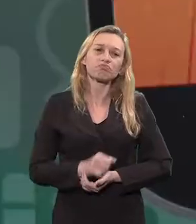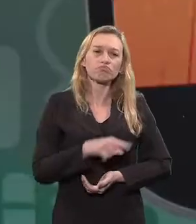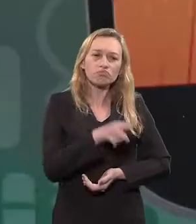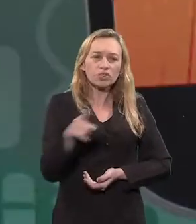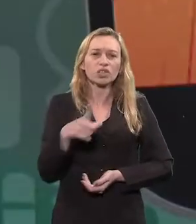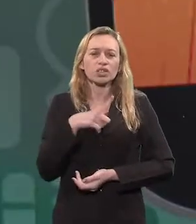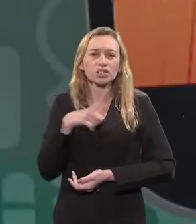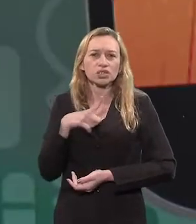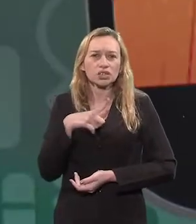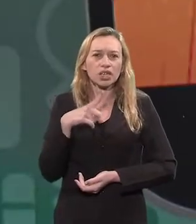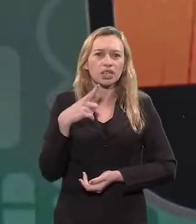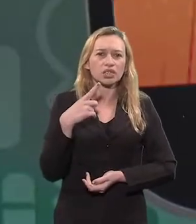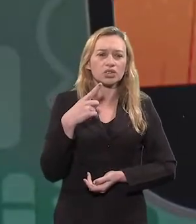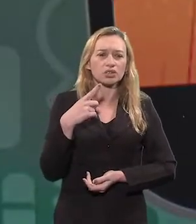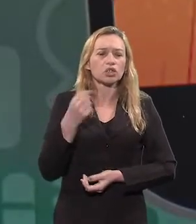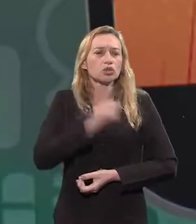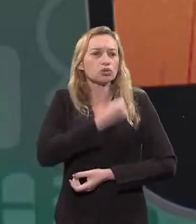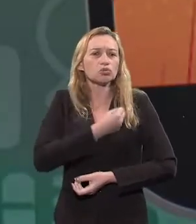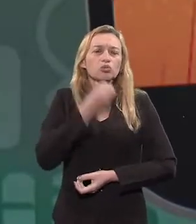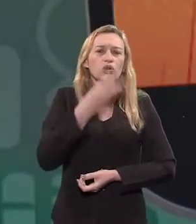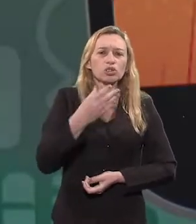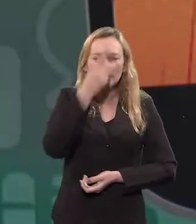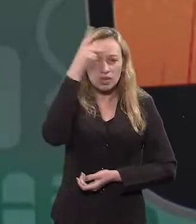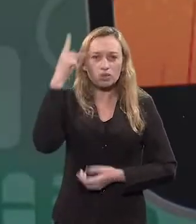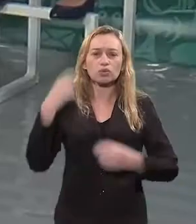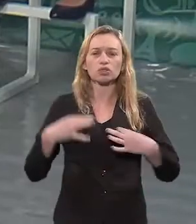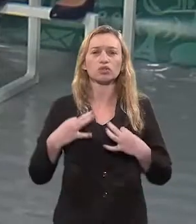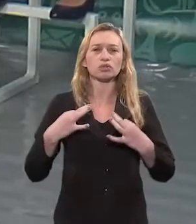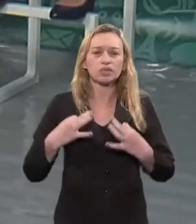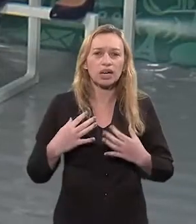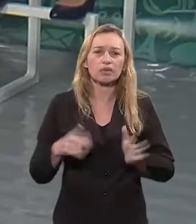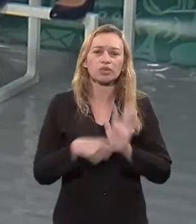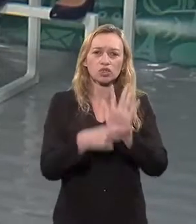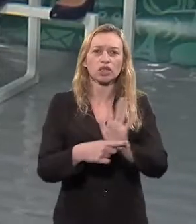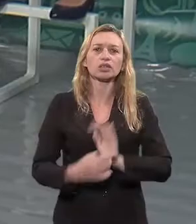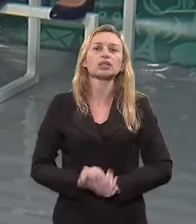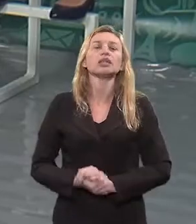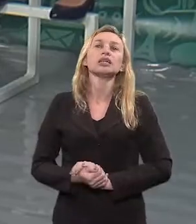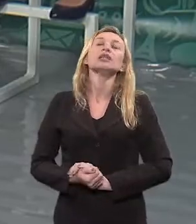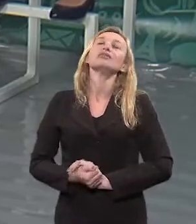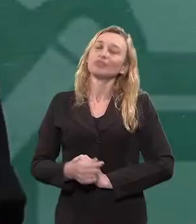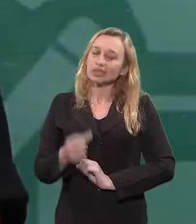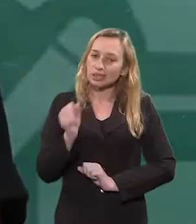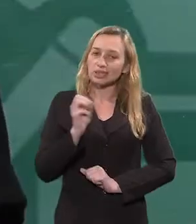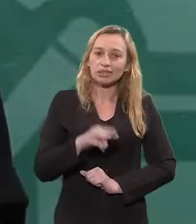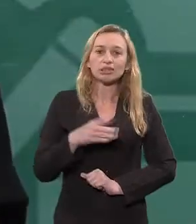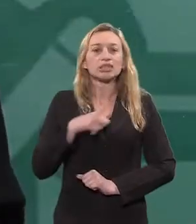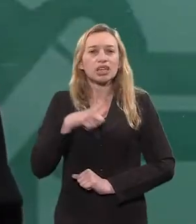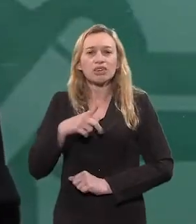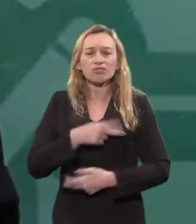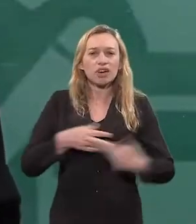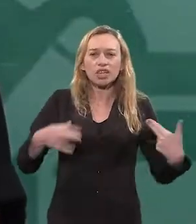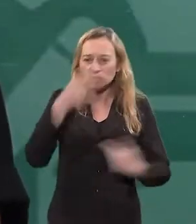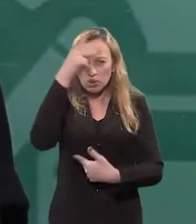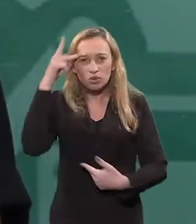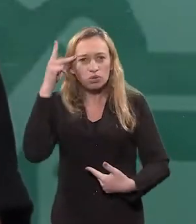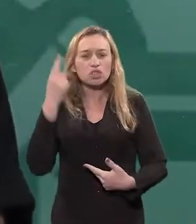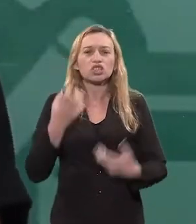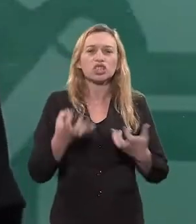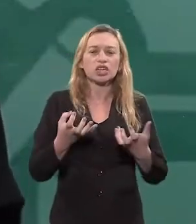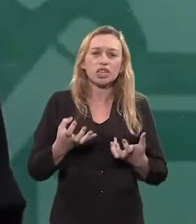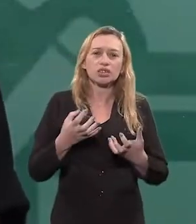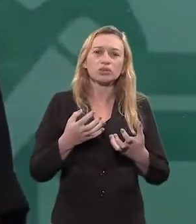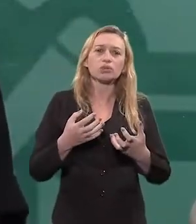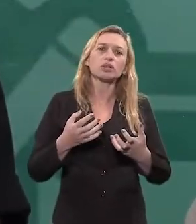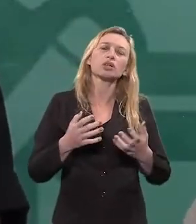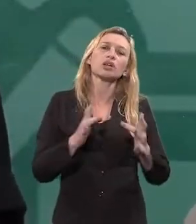2014. E vocês têm uma adesão boa de voluntários que têm intenção de ajudar? É incrível, tem muita gente, né, que busca uma forma de